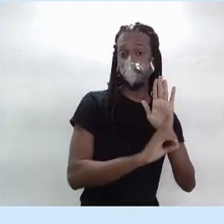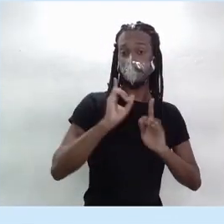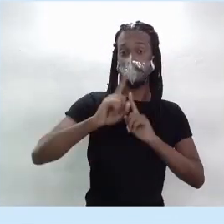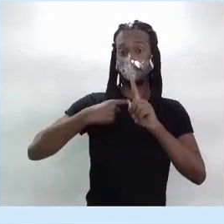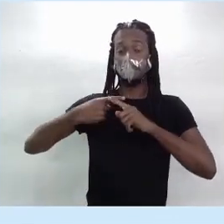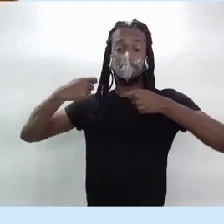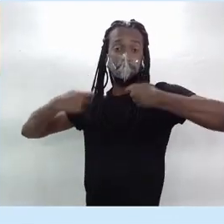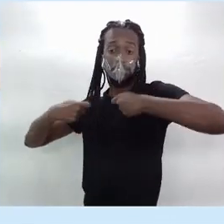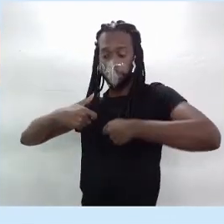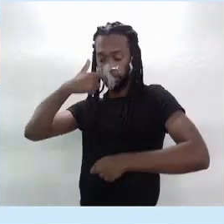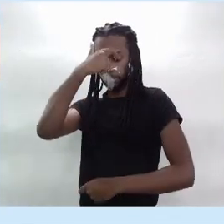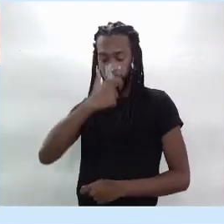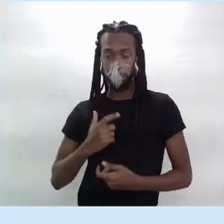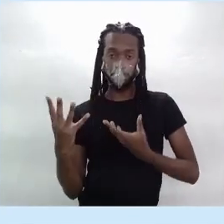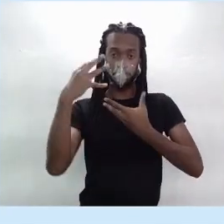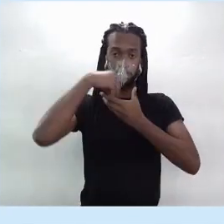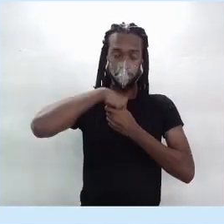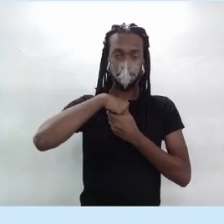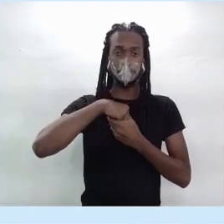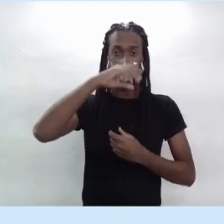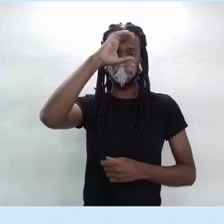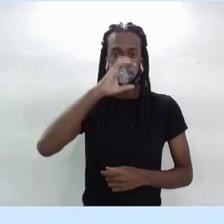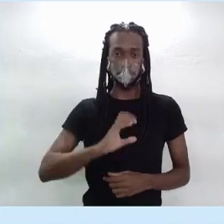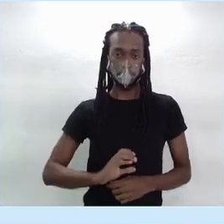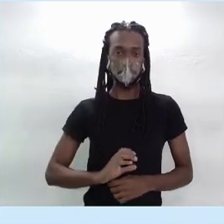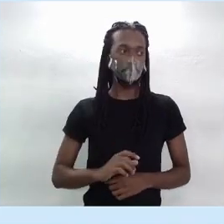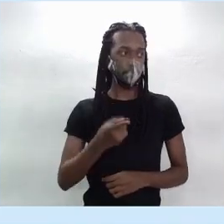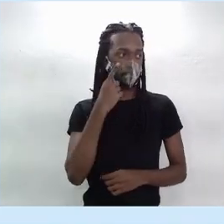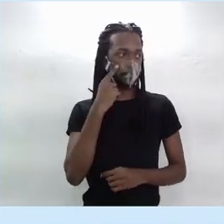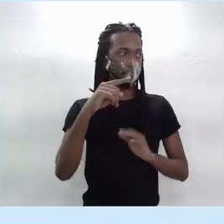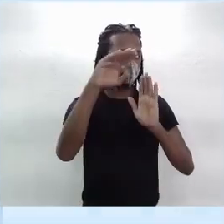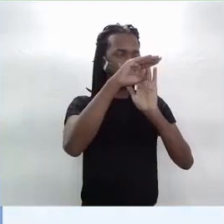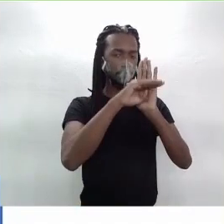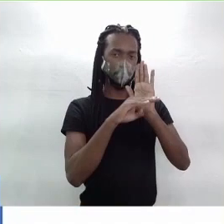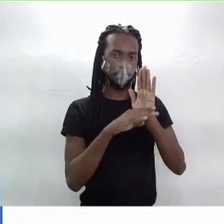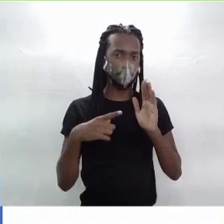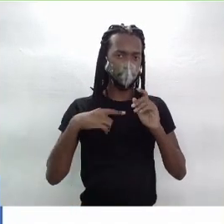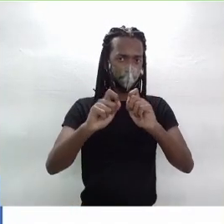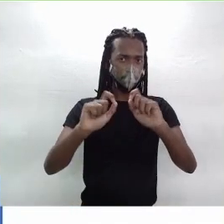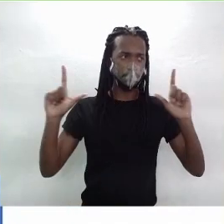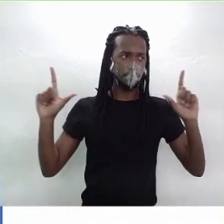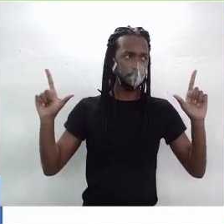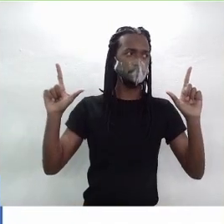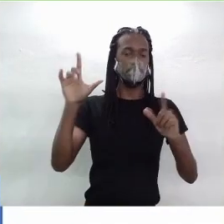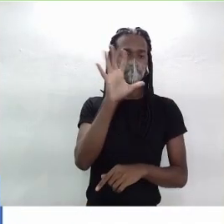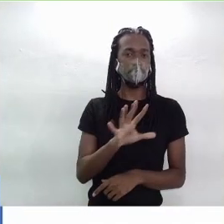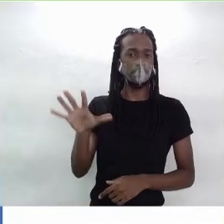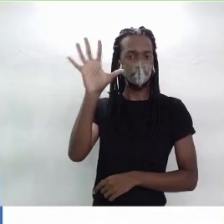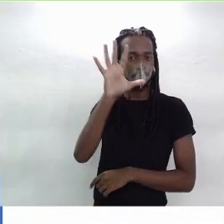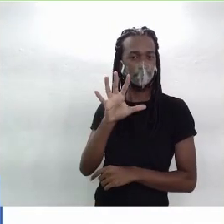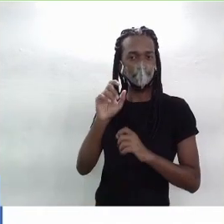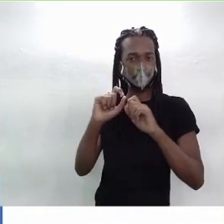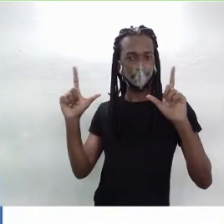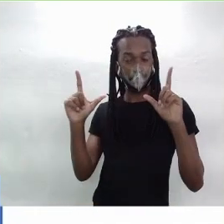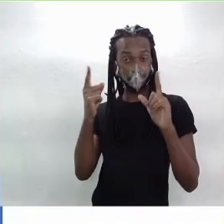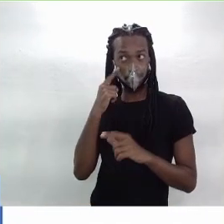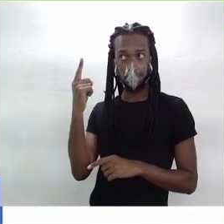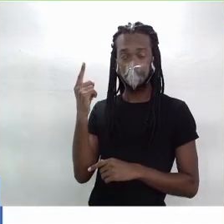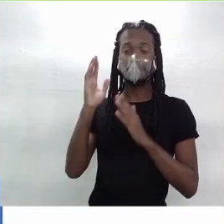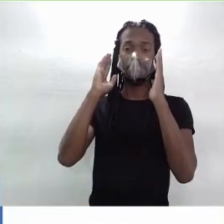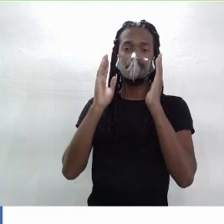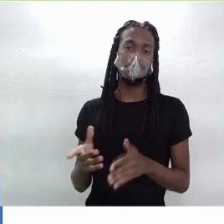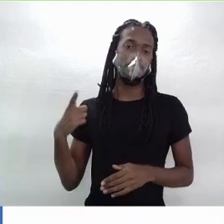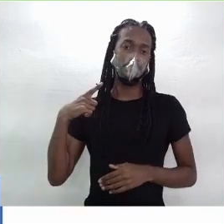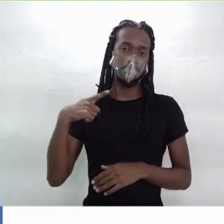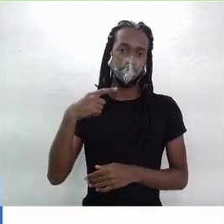do cidadão brasileiro. Vamos ver aqui? Olhem só na tela, certo? O discurso que o então,